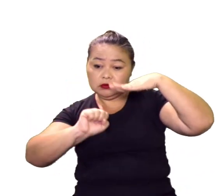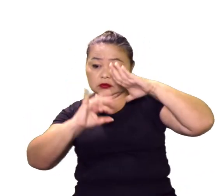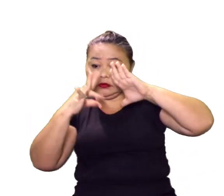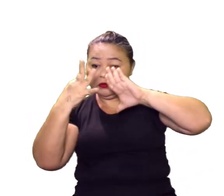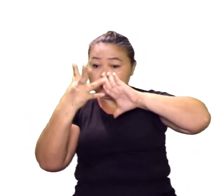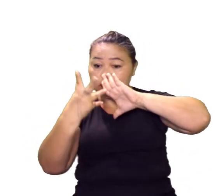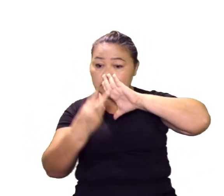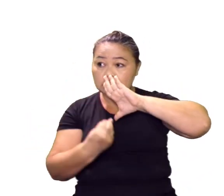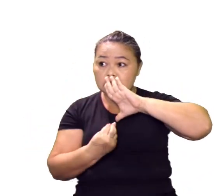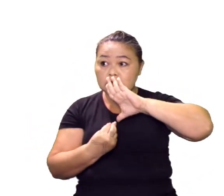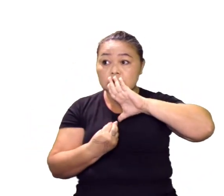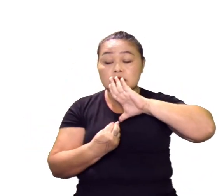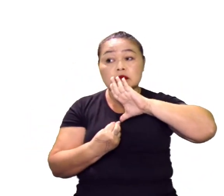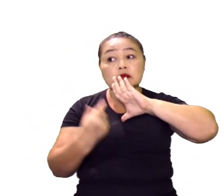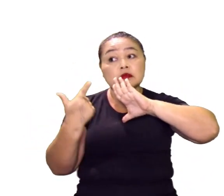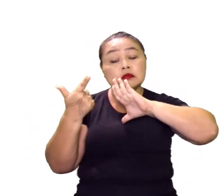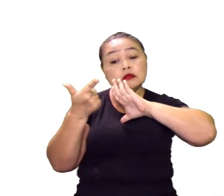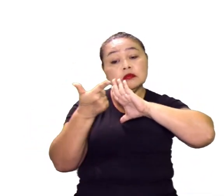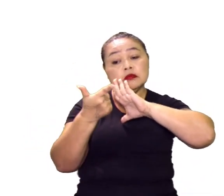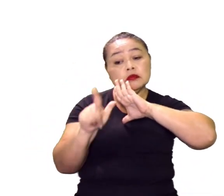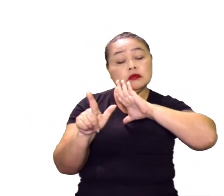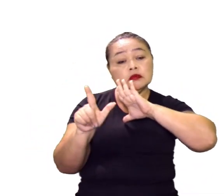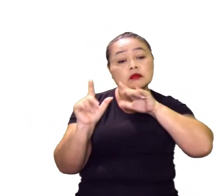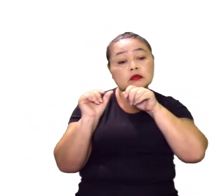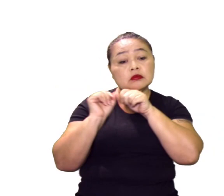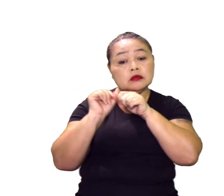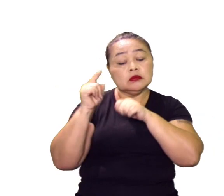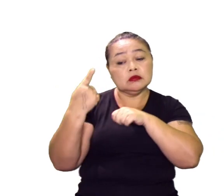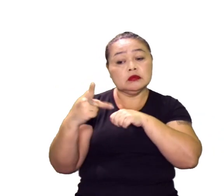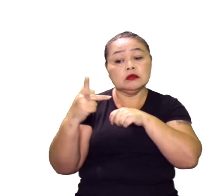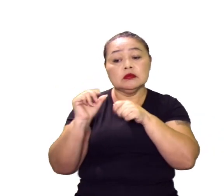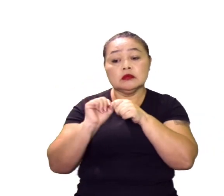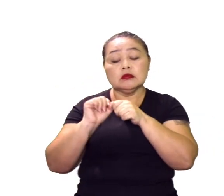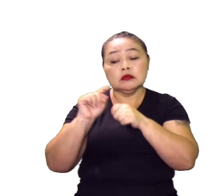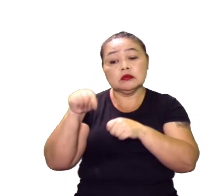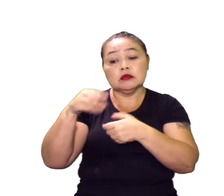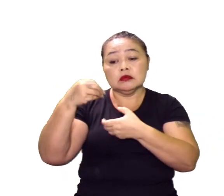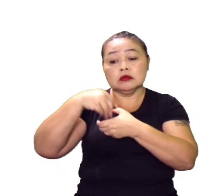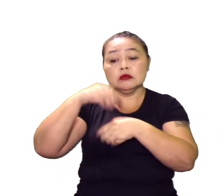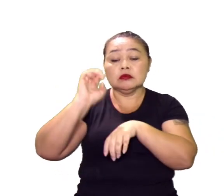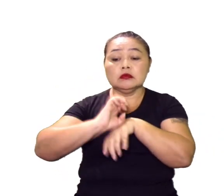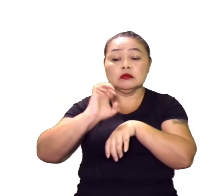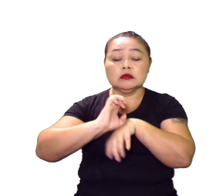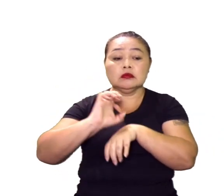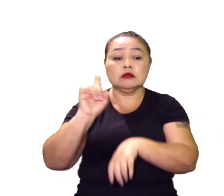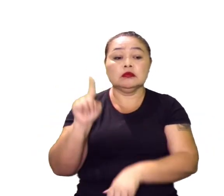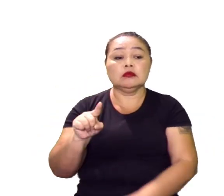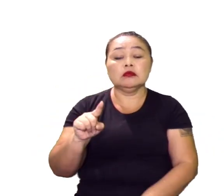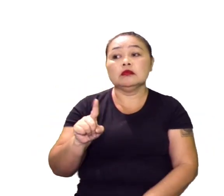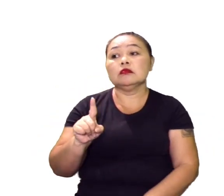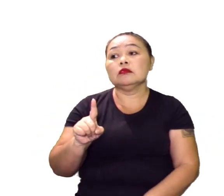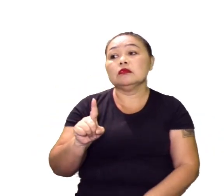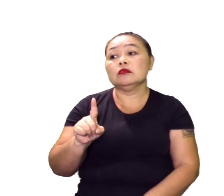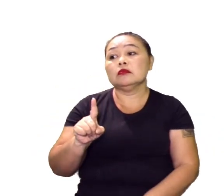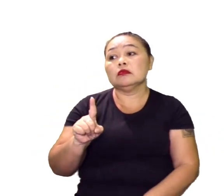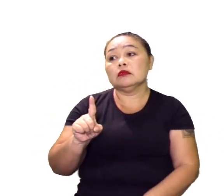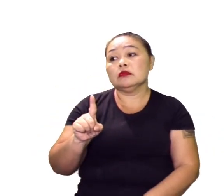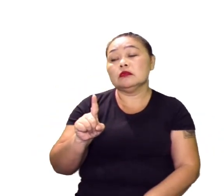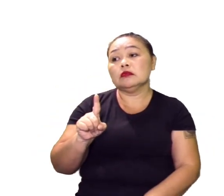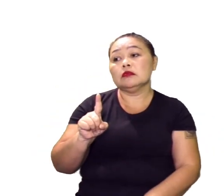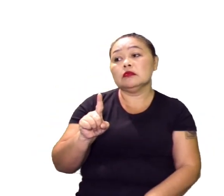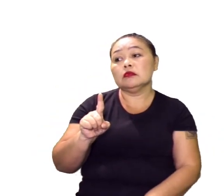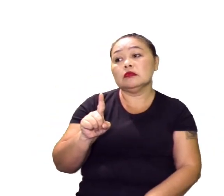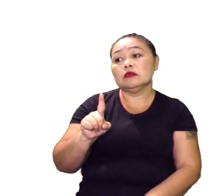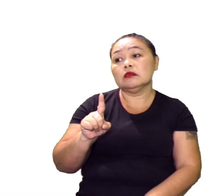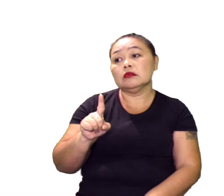da Amazônia, que é um outro relevo predominante aqui, ou que está dentro do estado de Rondônia. Então a gente tem